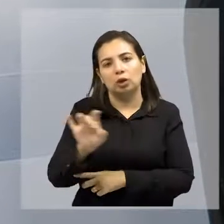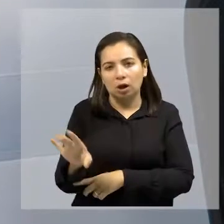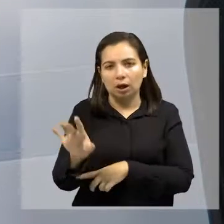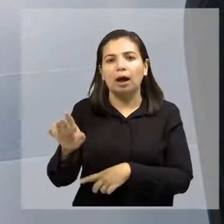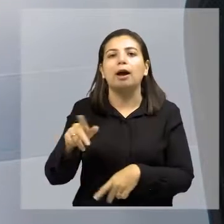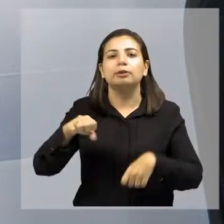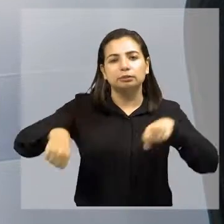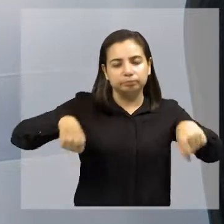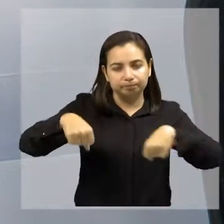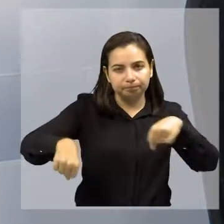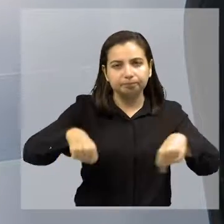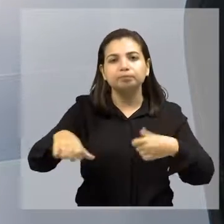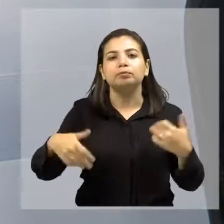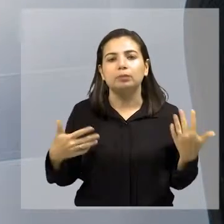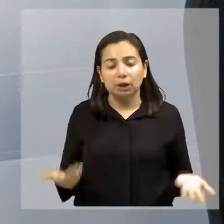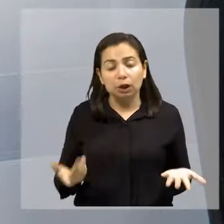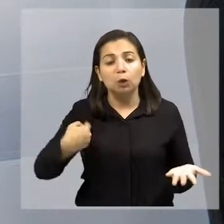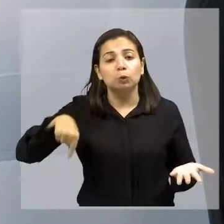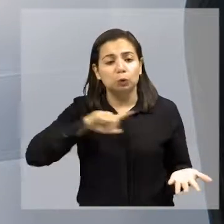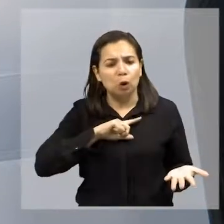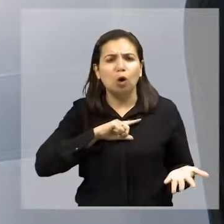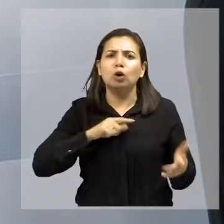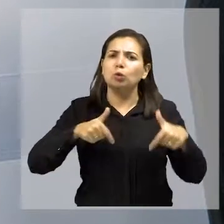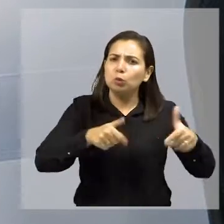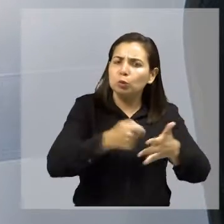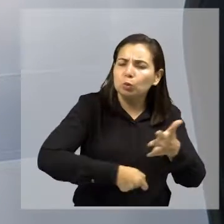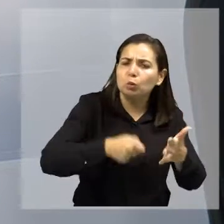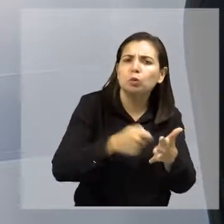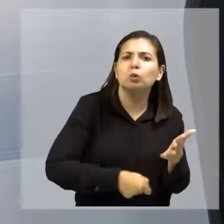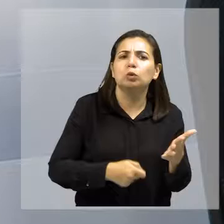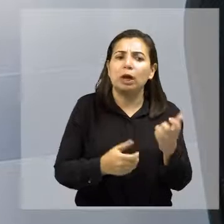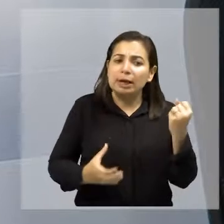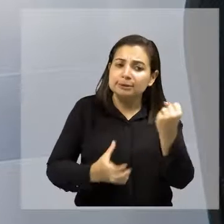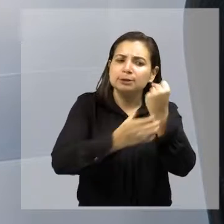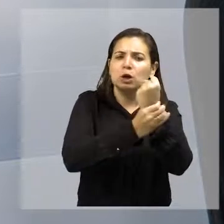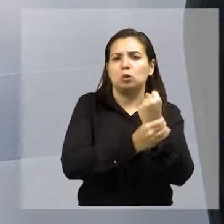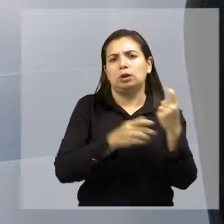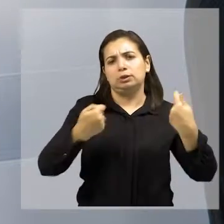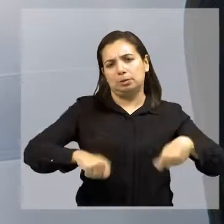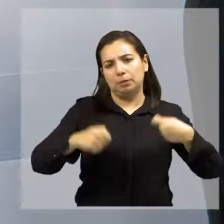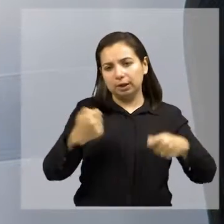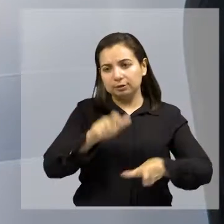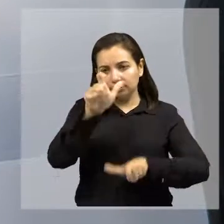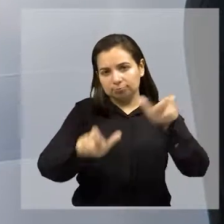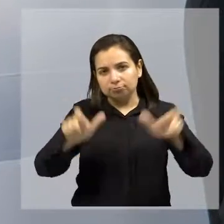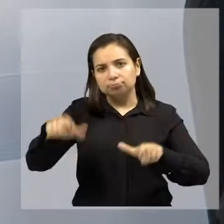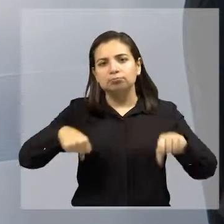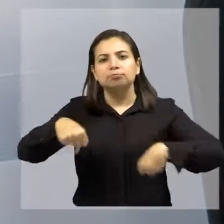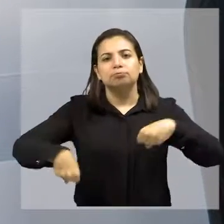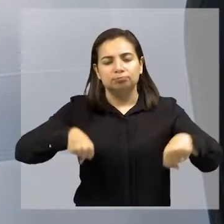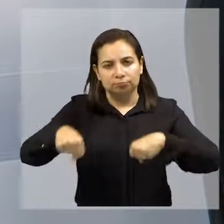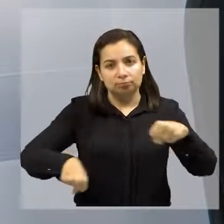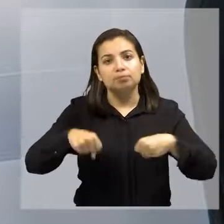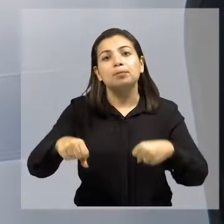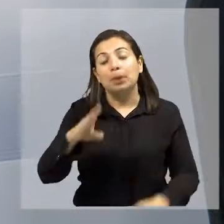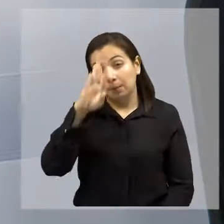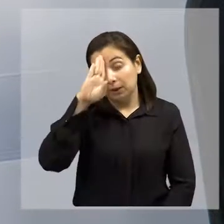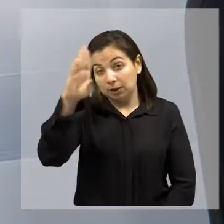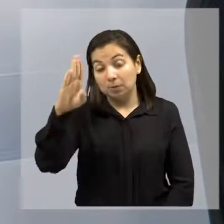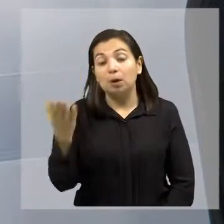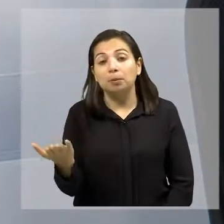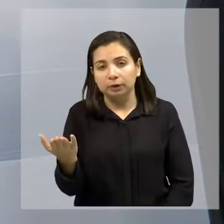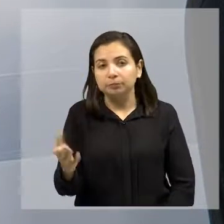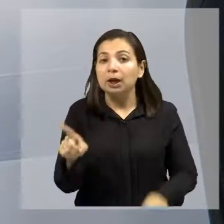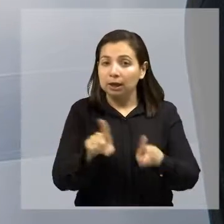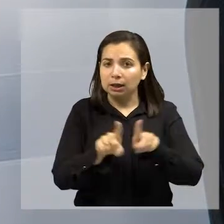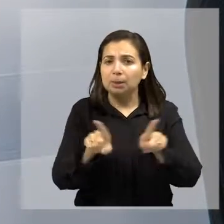a menos, então a gente luta muito pela segurança no tráfego, a segurança para o ciclista. Dentre estas lutas nossas,